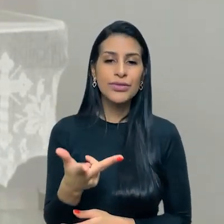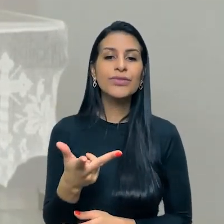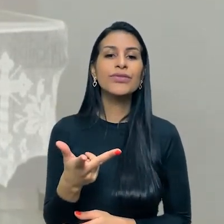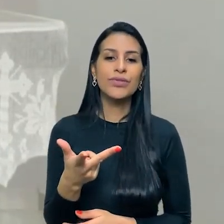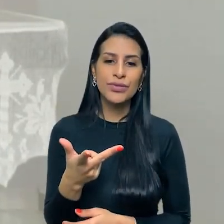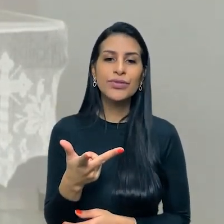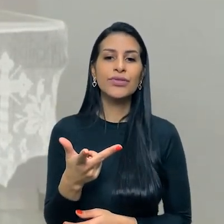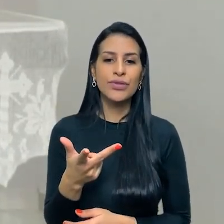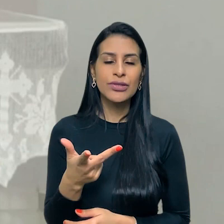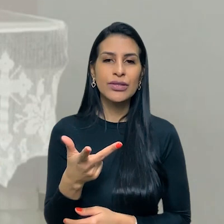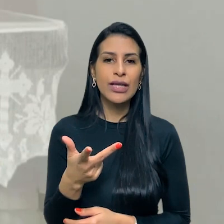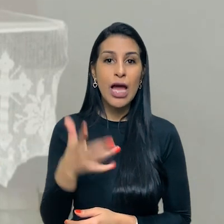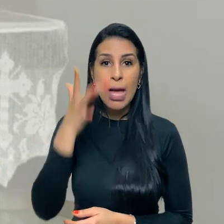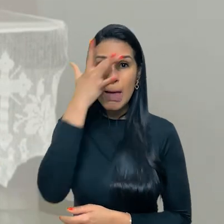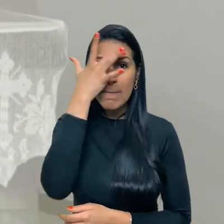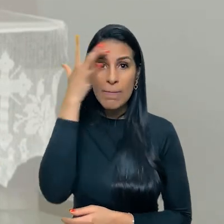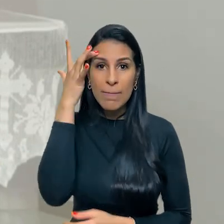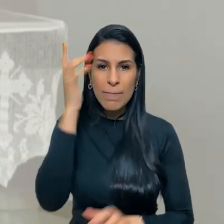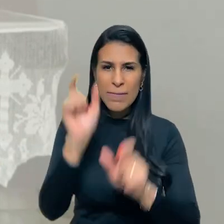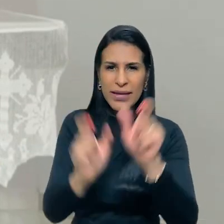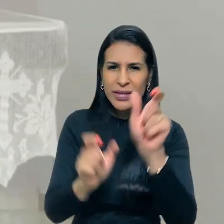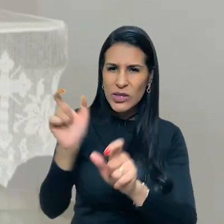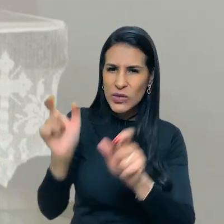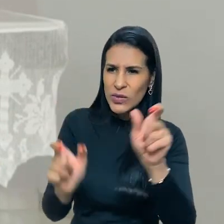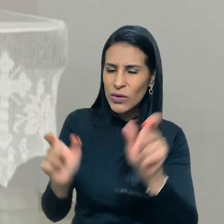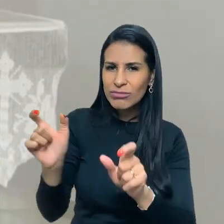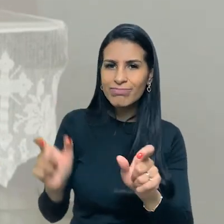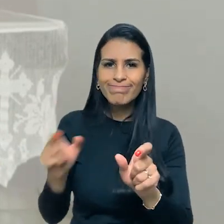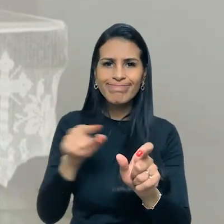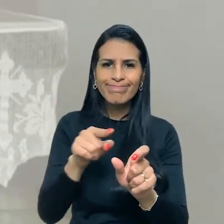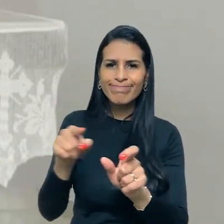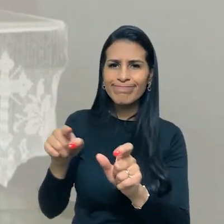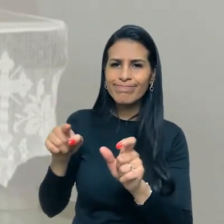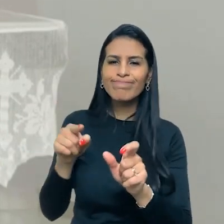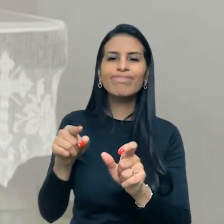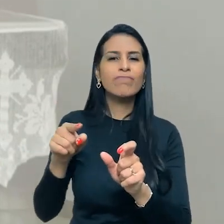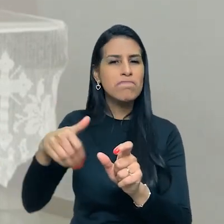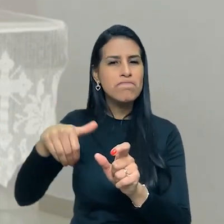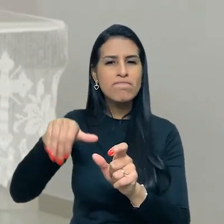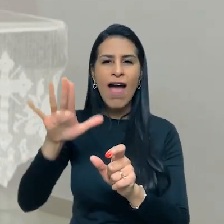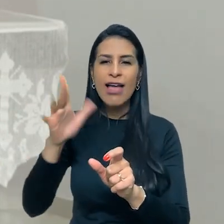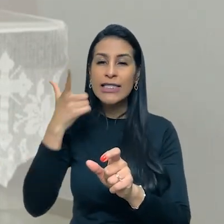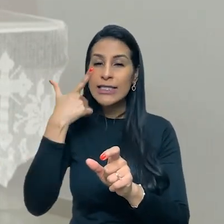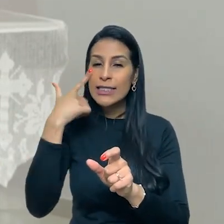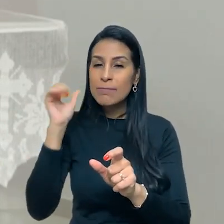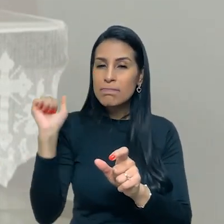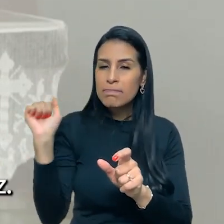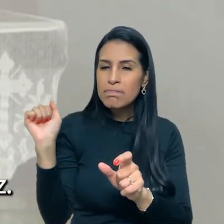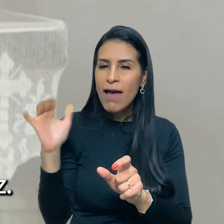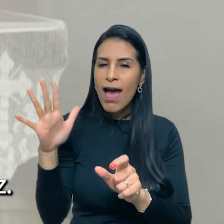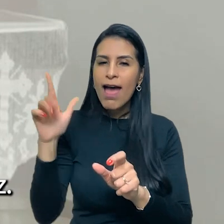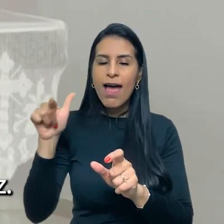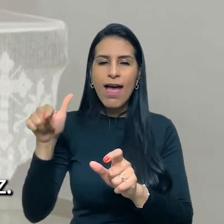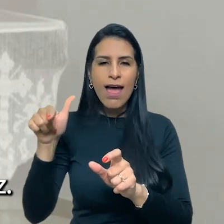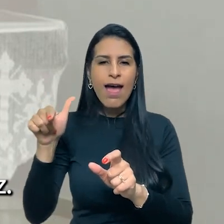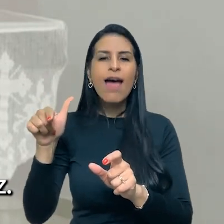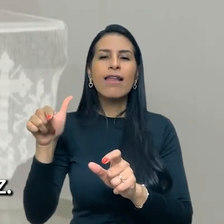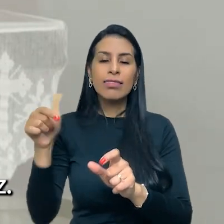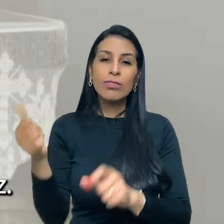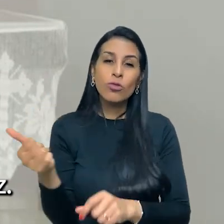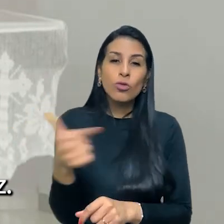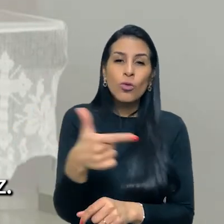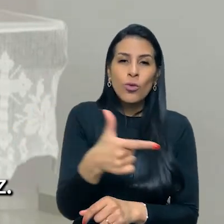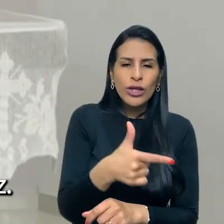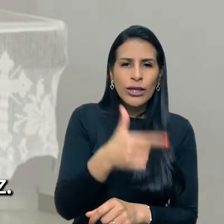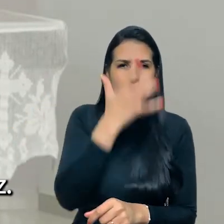Jesus disse: as pessoas deste mundo são muito mais espertas nos seus